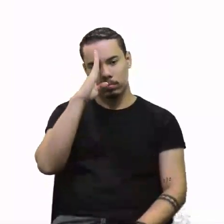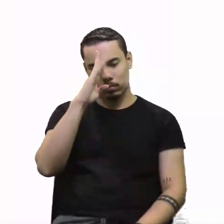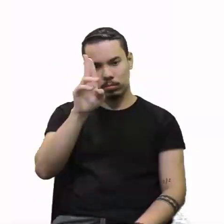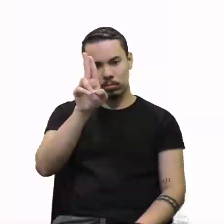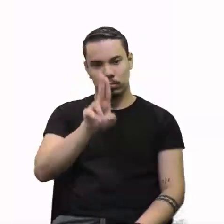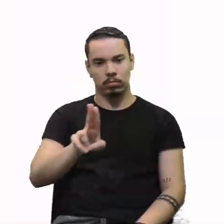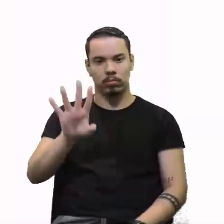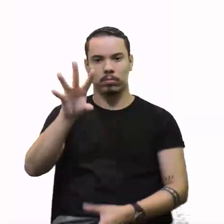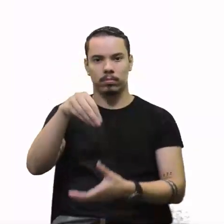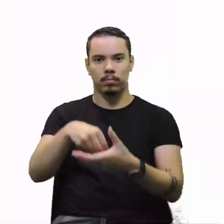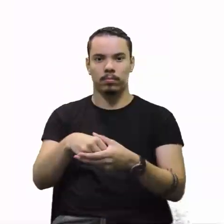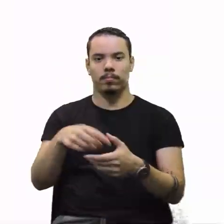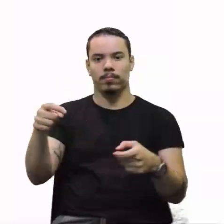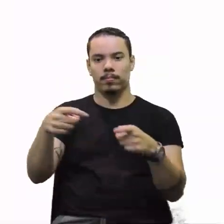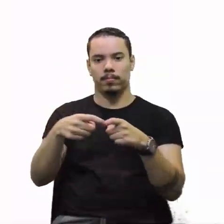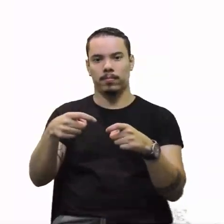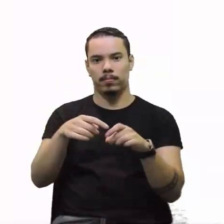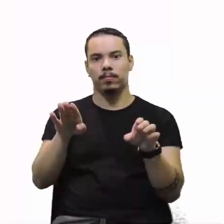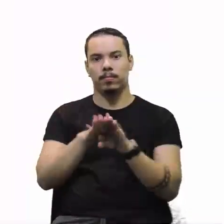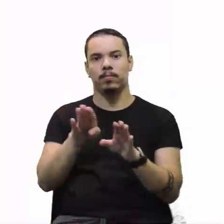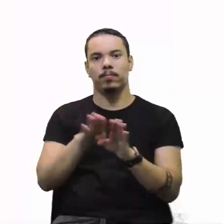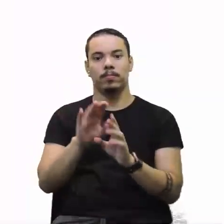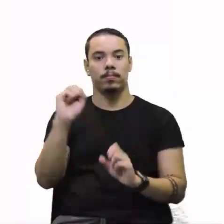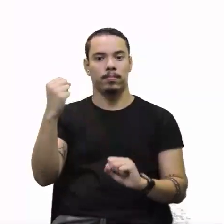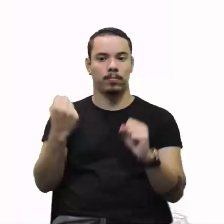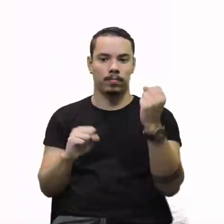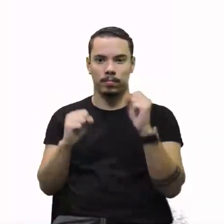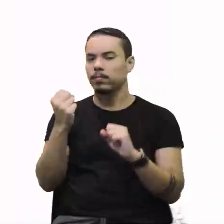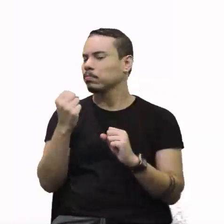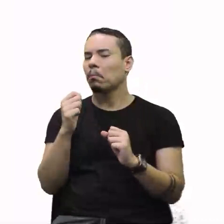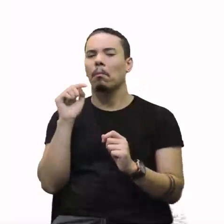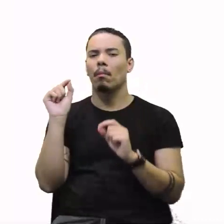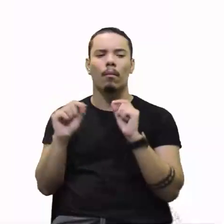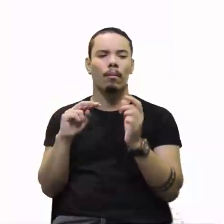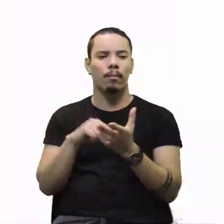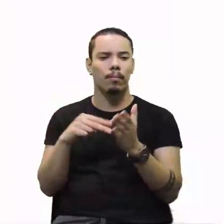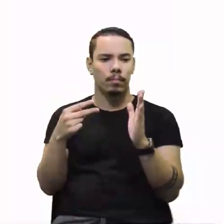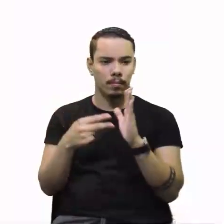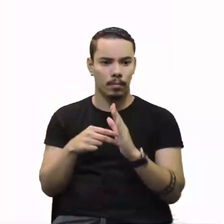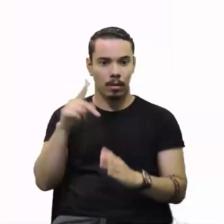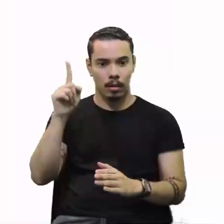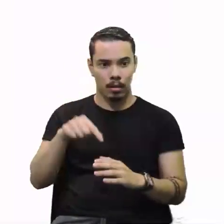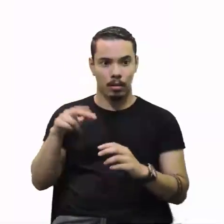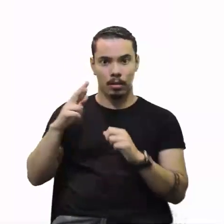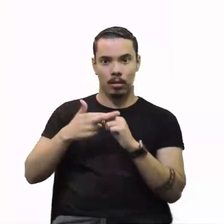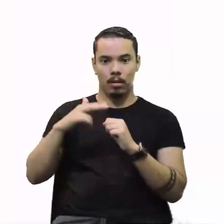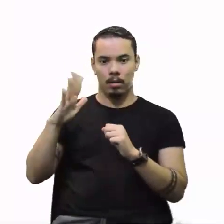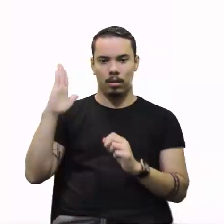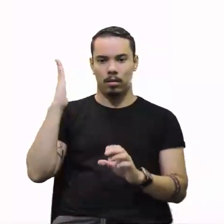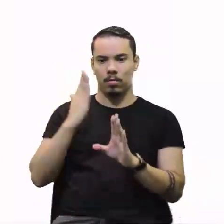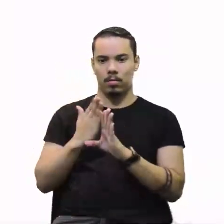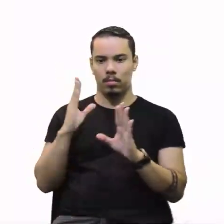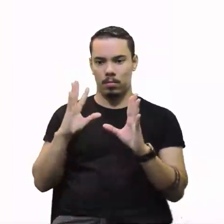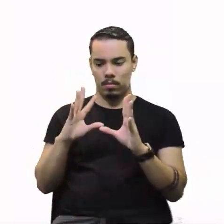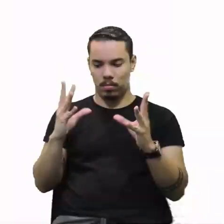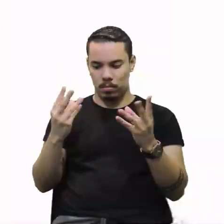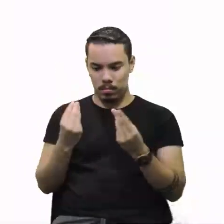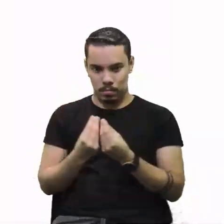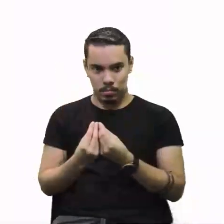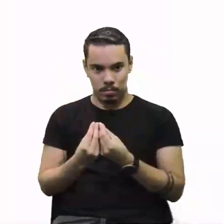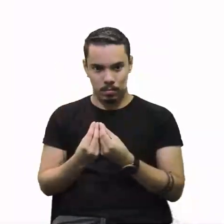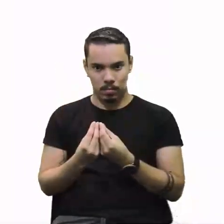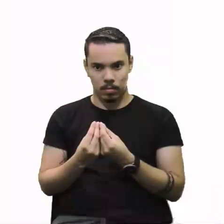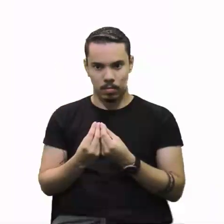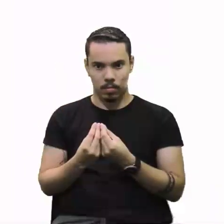na área médica e industrial. Esses raios são o quê? São radiações formadas por partículas